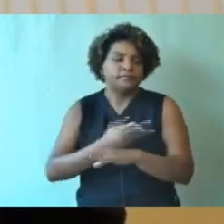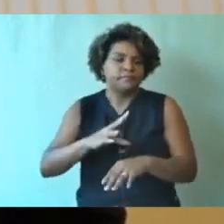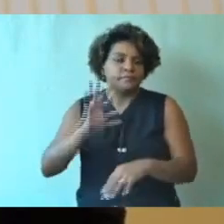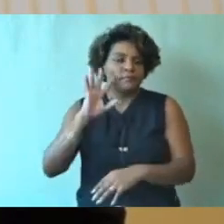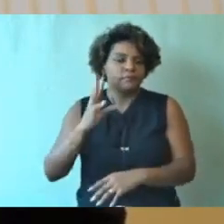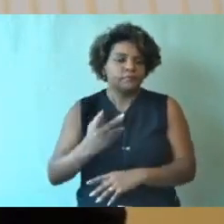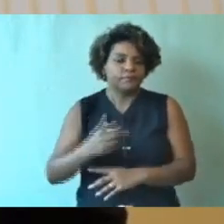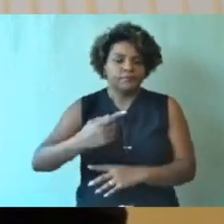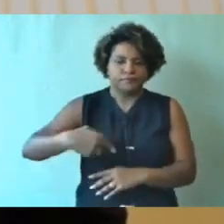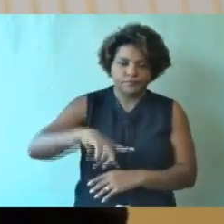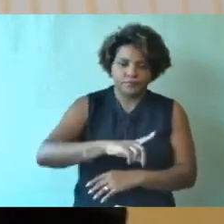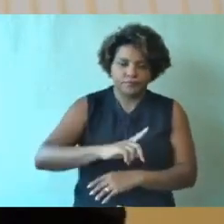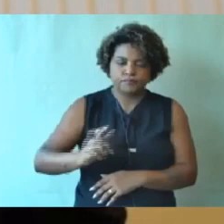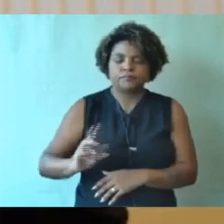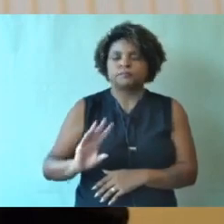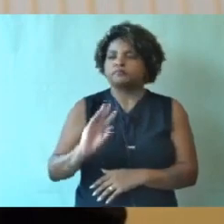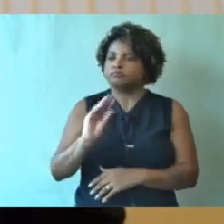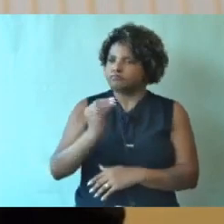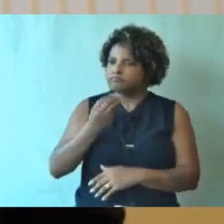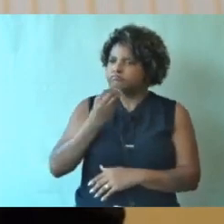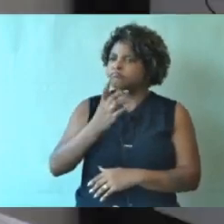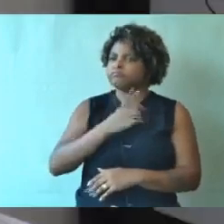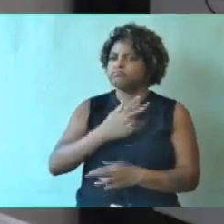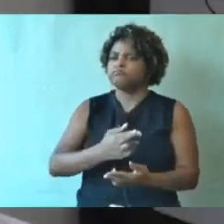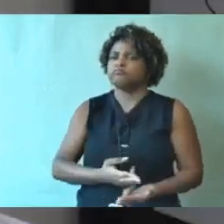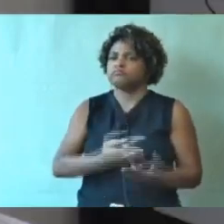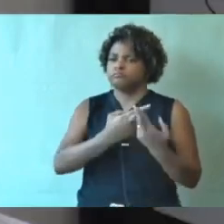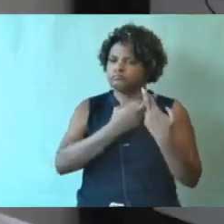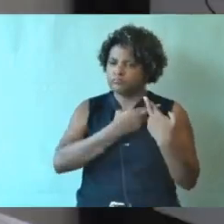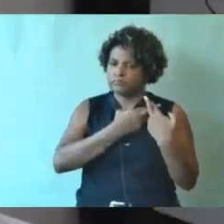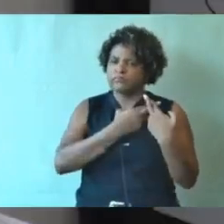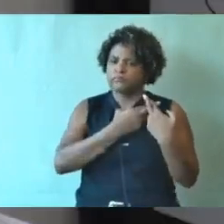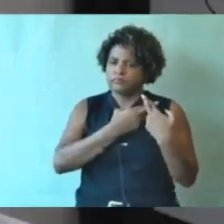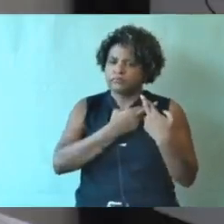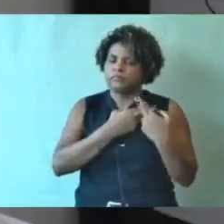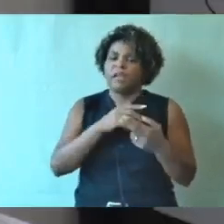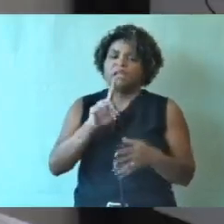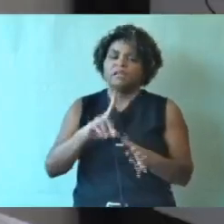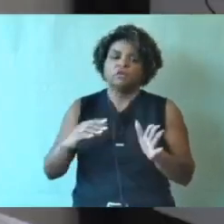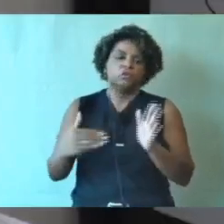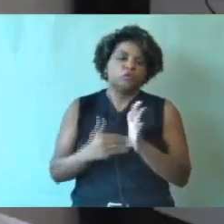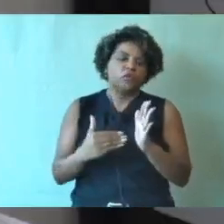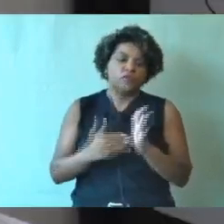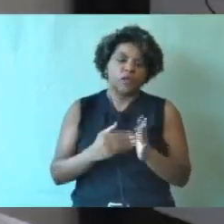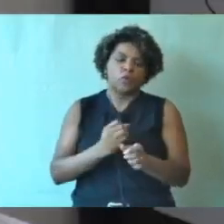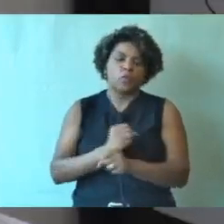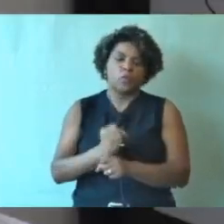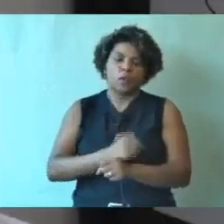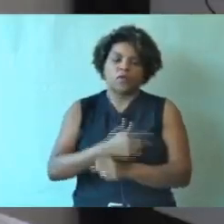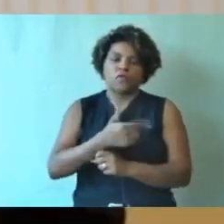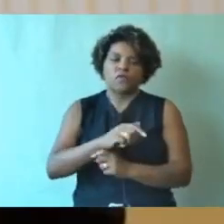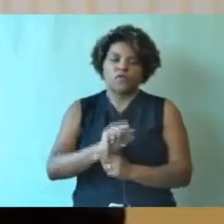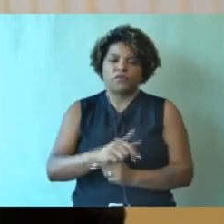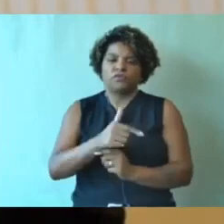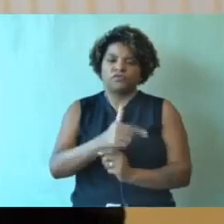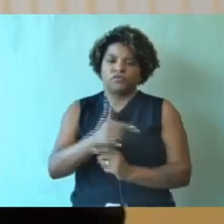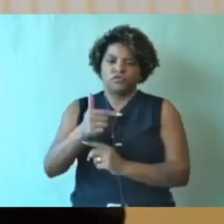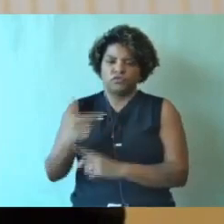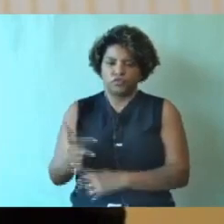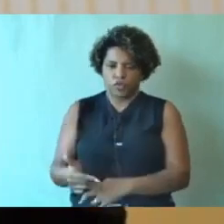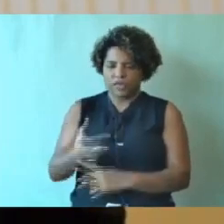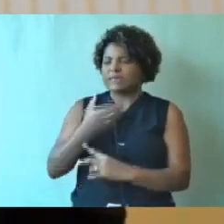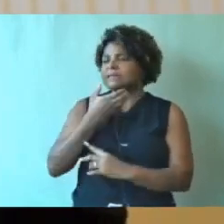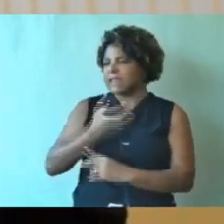ser responsabilizados por isso. Isso foi ao final do ano de 22, certo? Dezembro. Ao final do ano de 22, dezembro